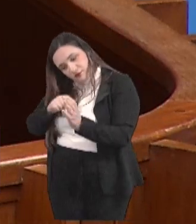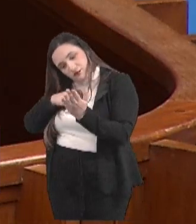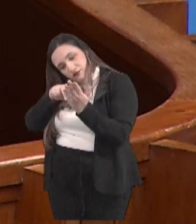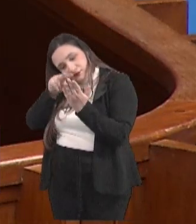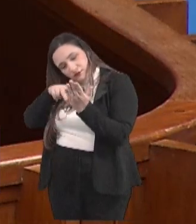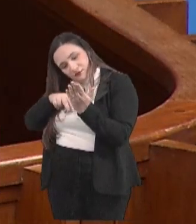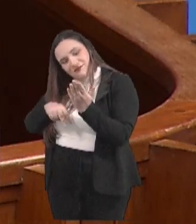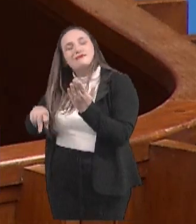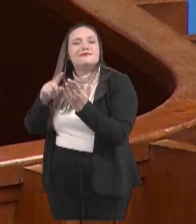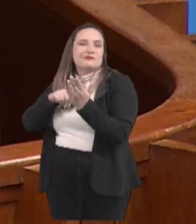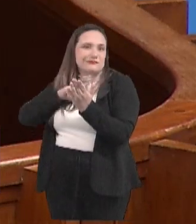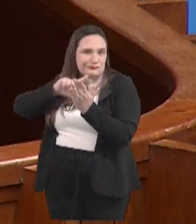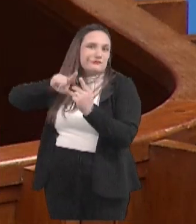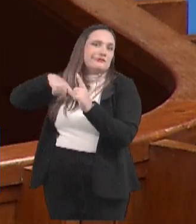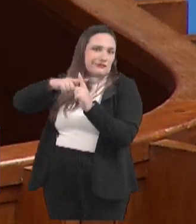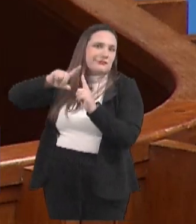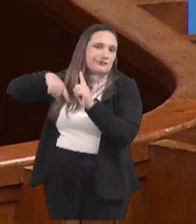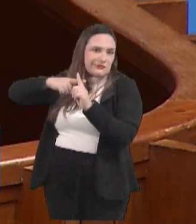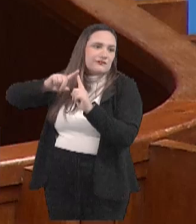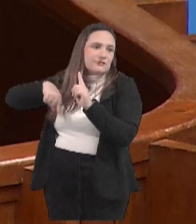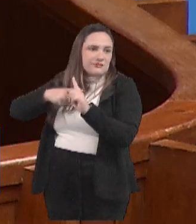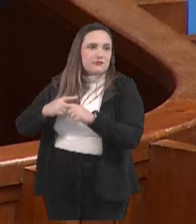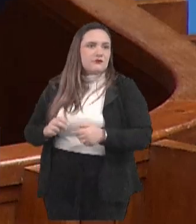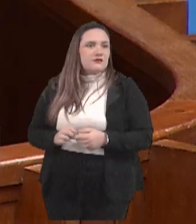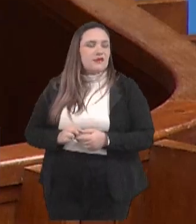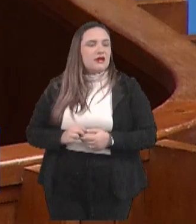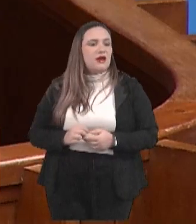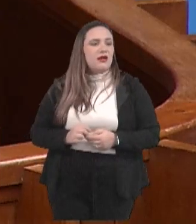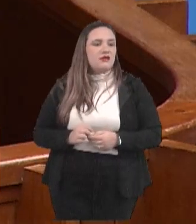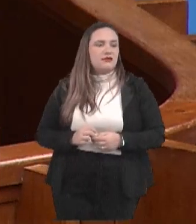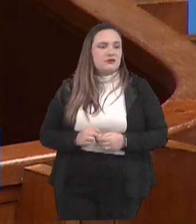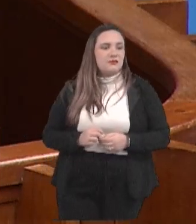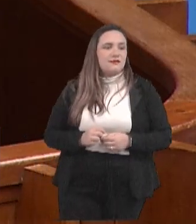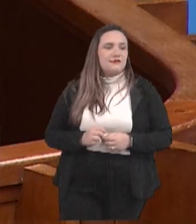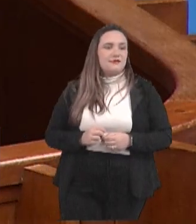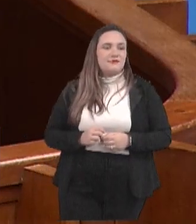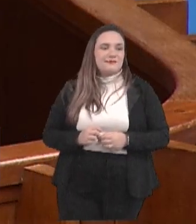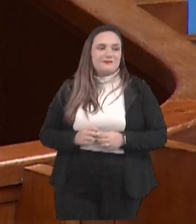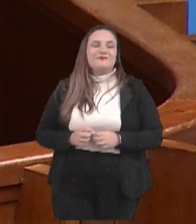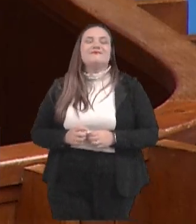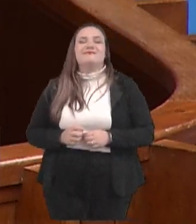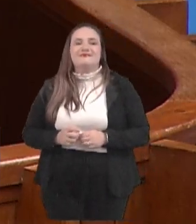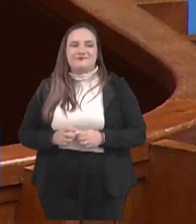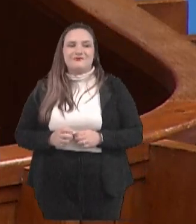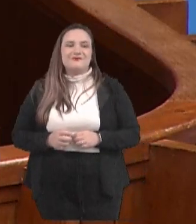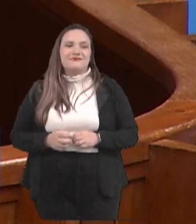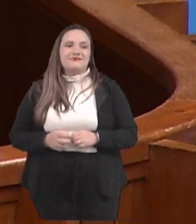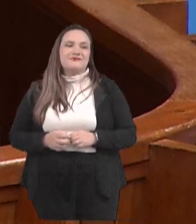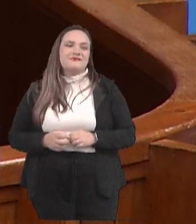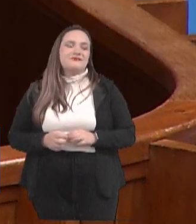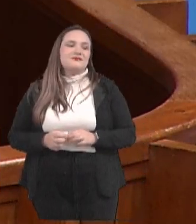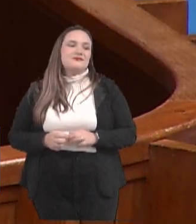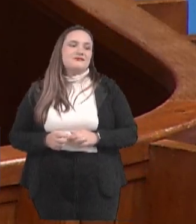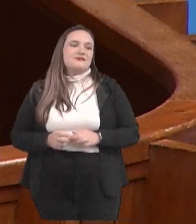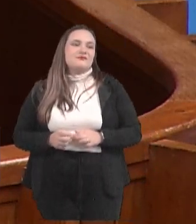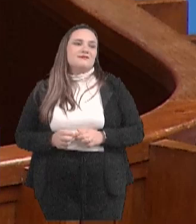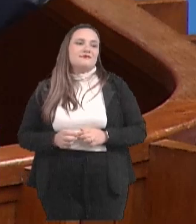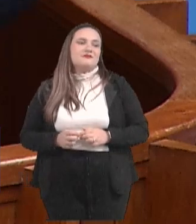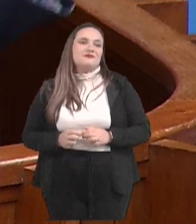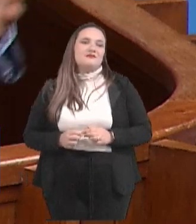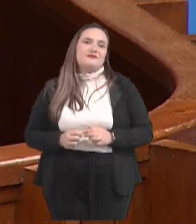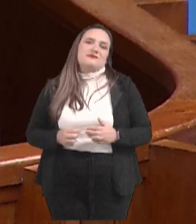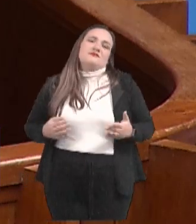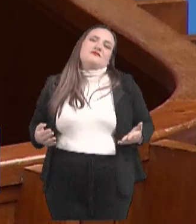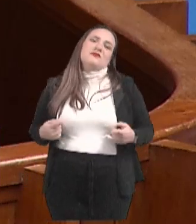conta. Então são coisas que tudo que você está ouvindo no momento vem contra